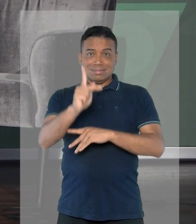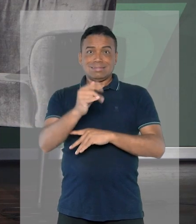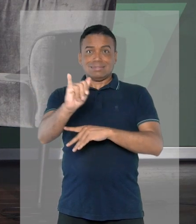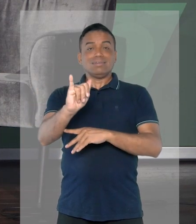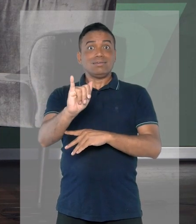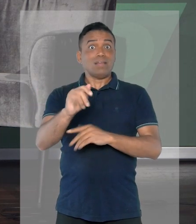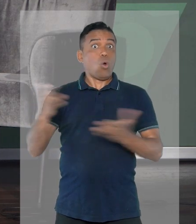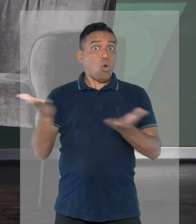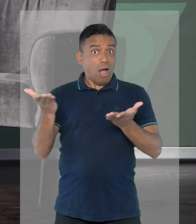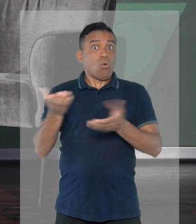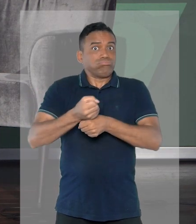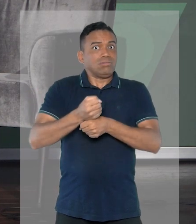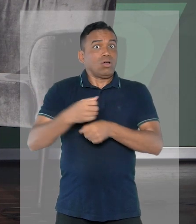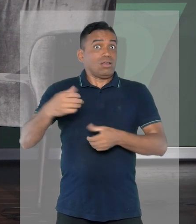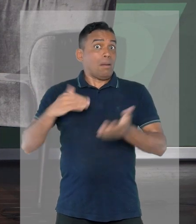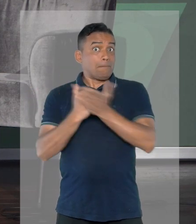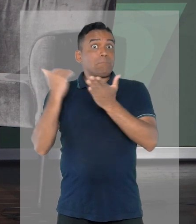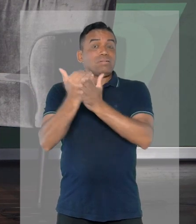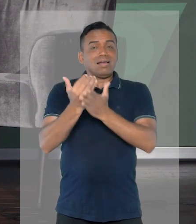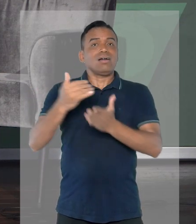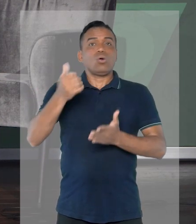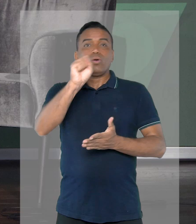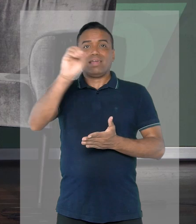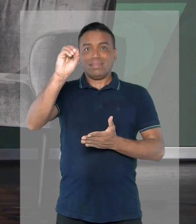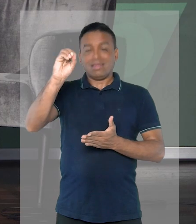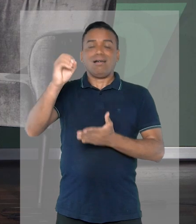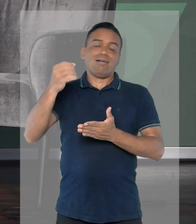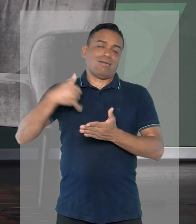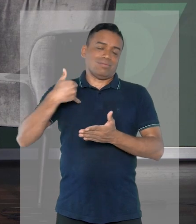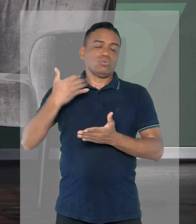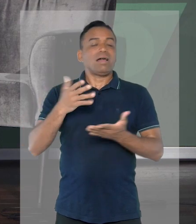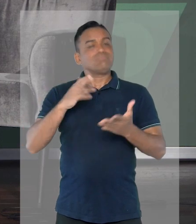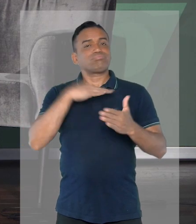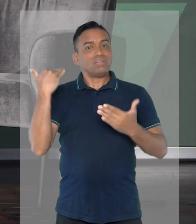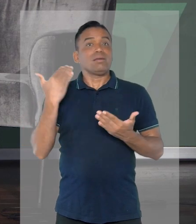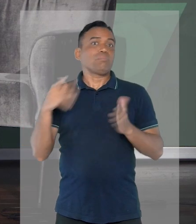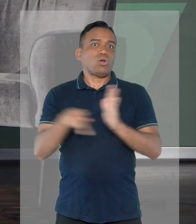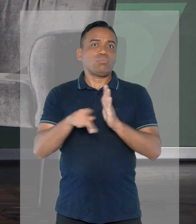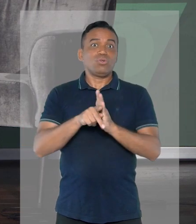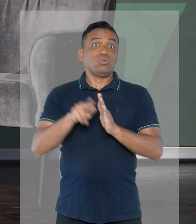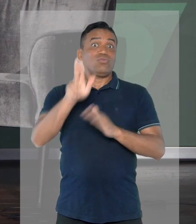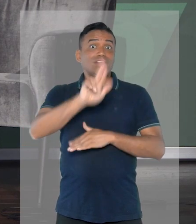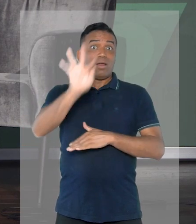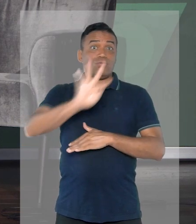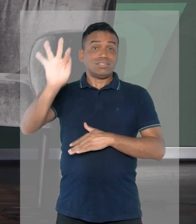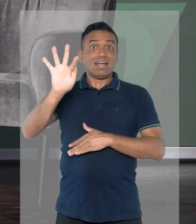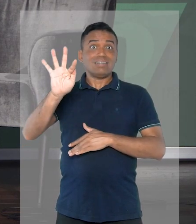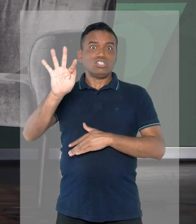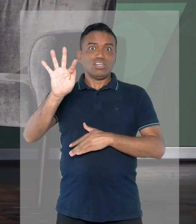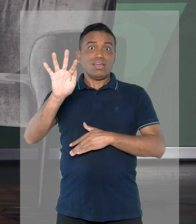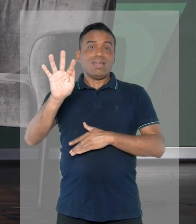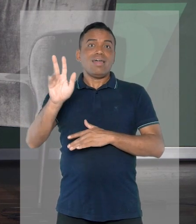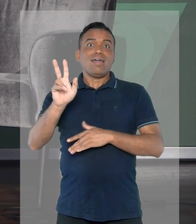anos. O Rafael Fava Belúzio é graduado em Letras pela Universidade Federal de Viçosa e em